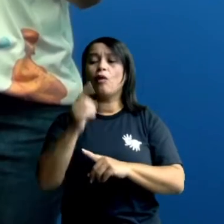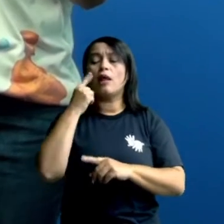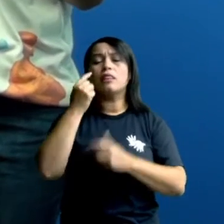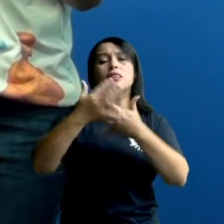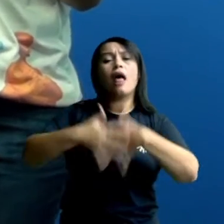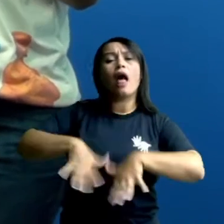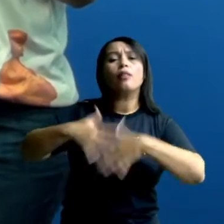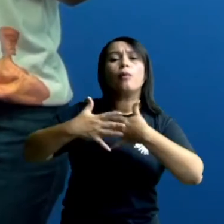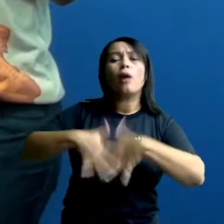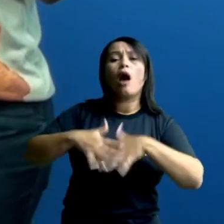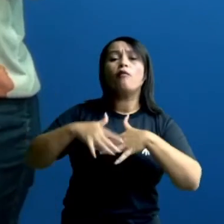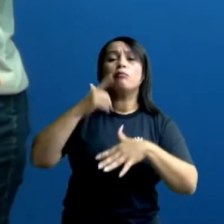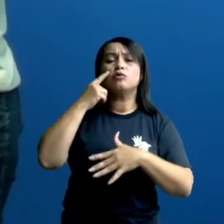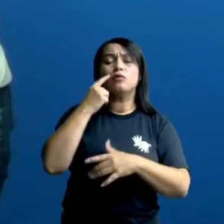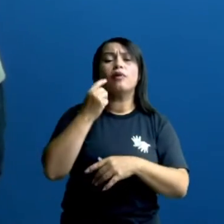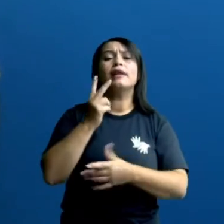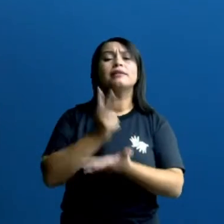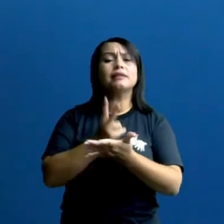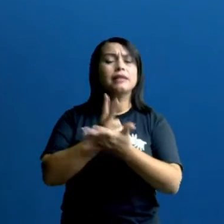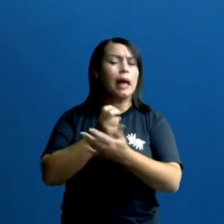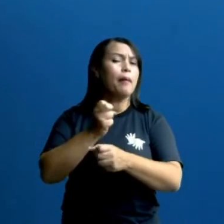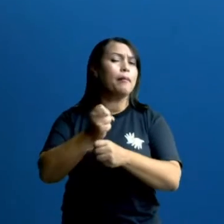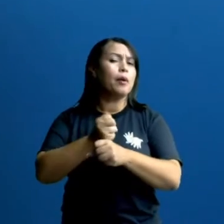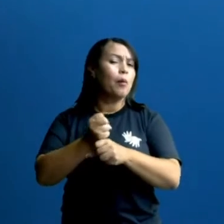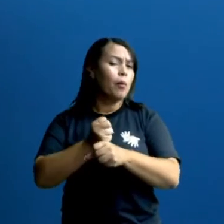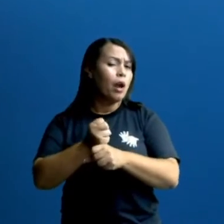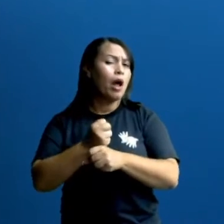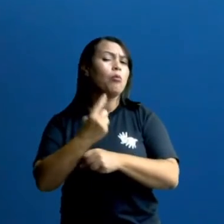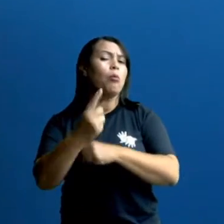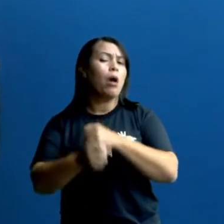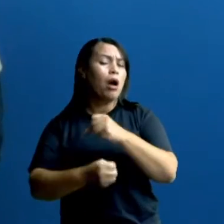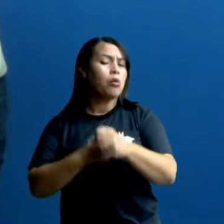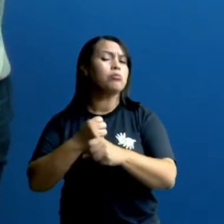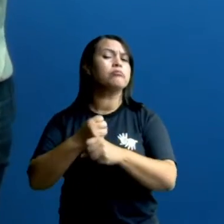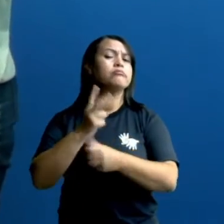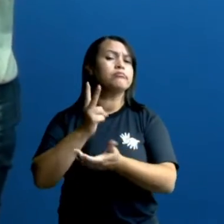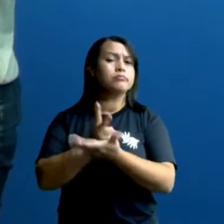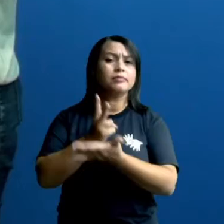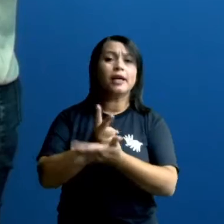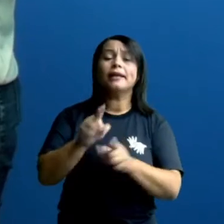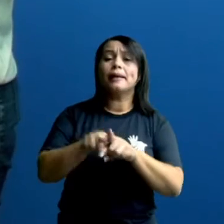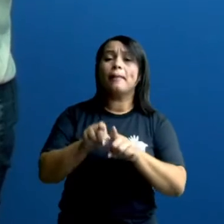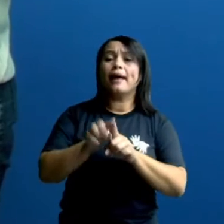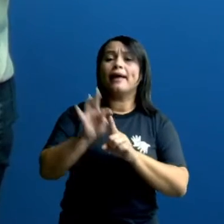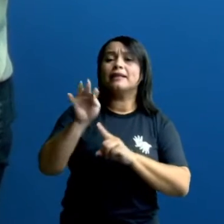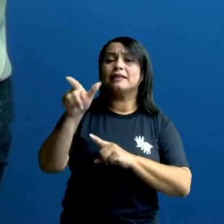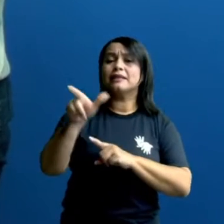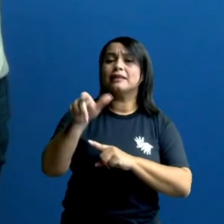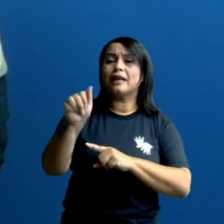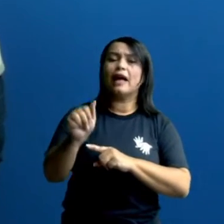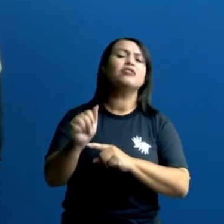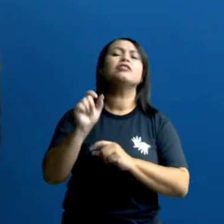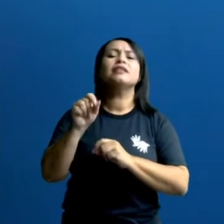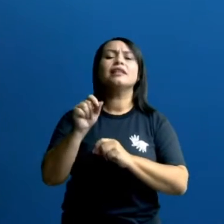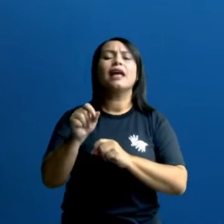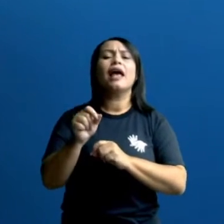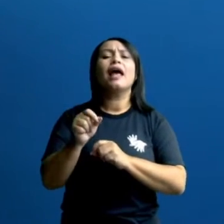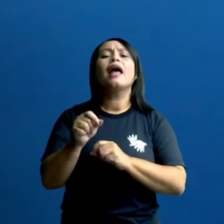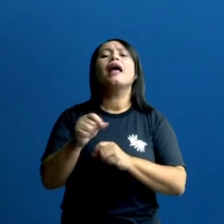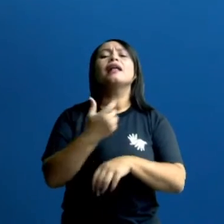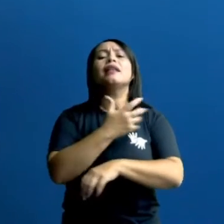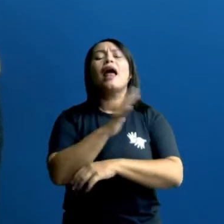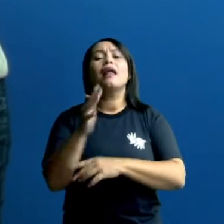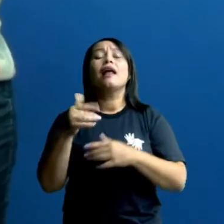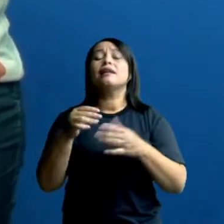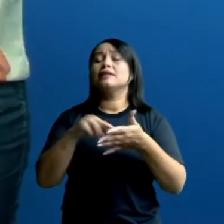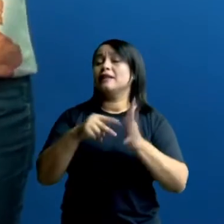ver anualmente, certo? Geralmente vai ser contabilizada anualmente. E essa taxa de crescimento vegetativo ou natural nada mais é do que a